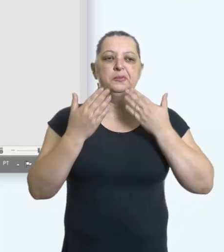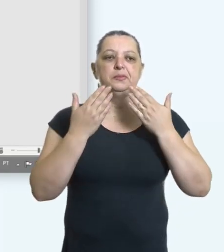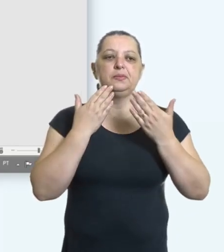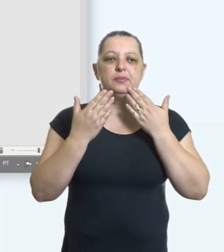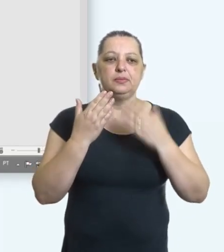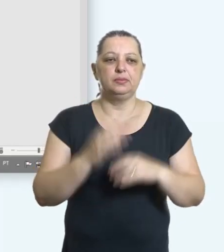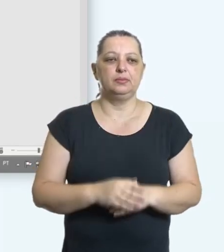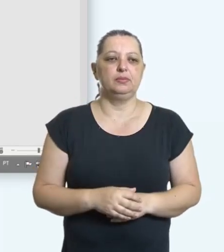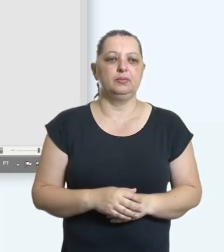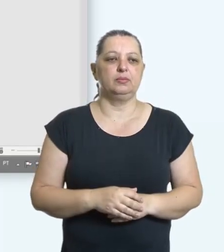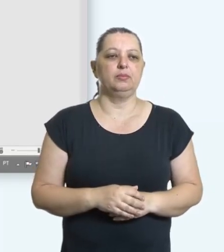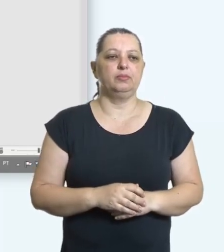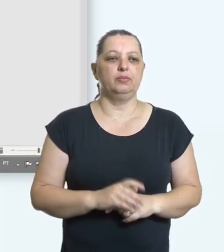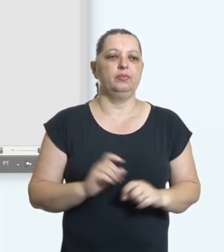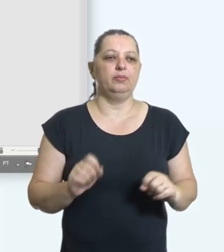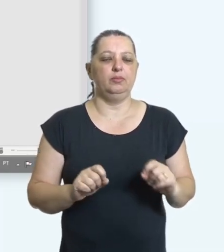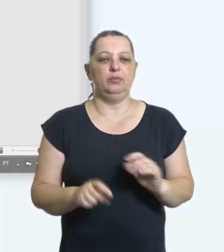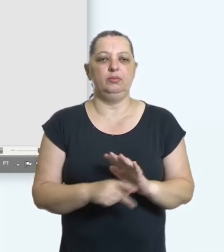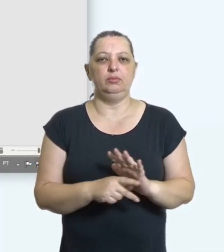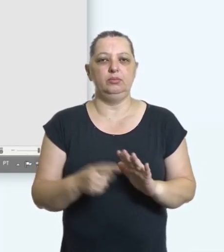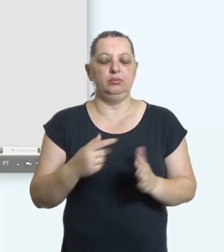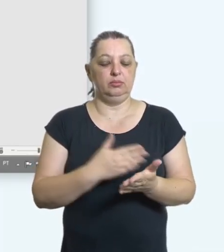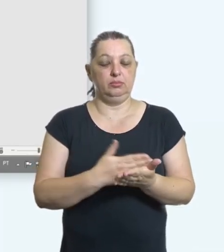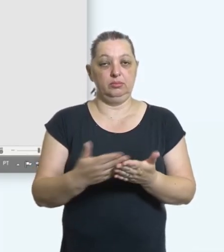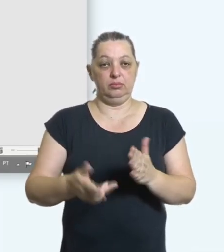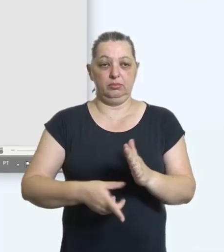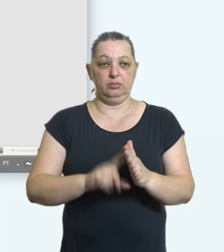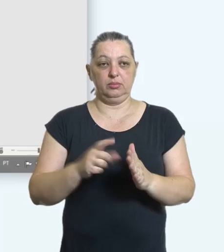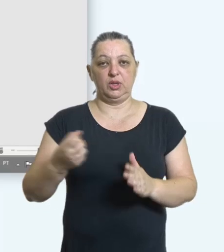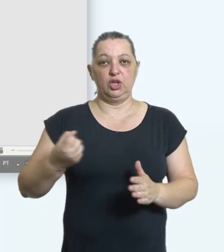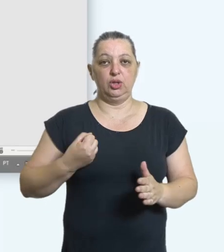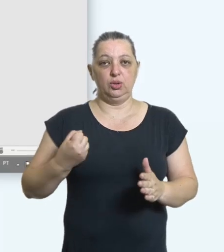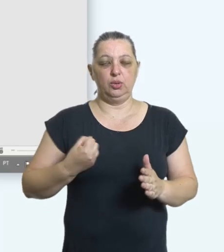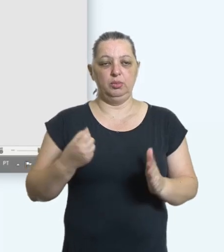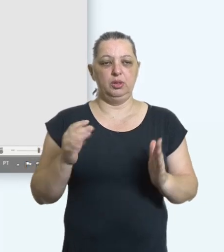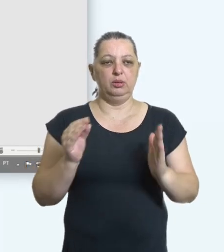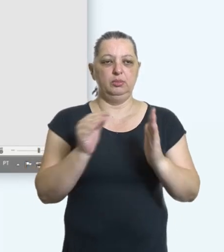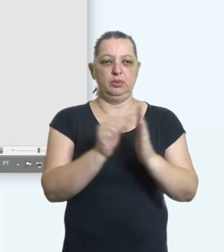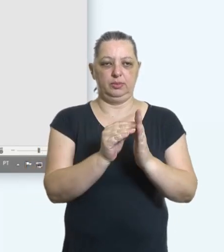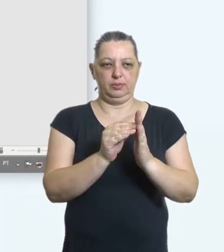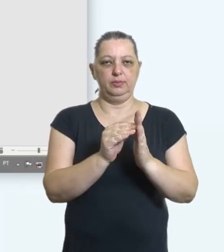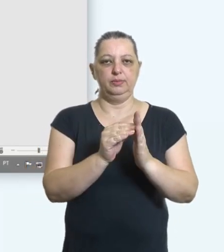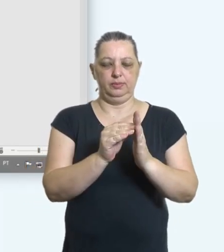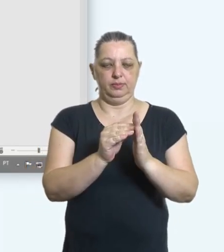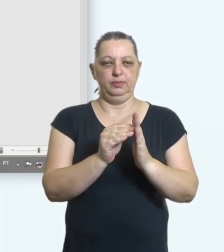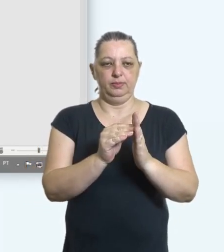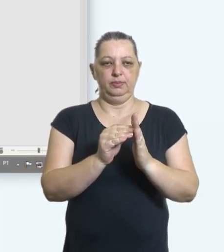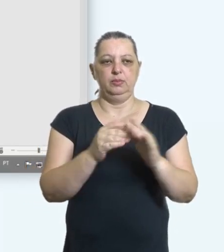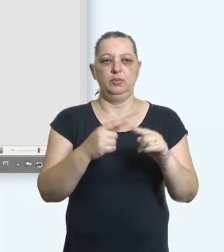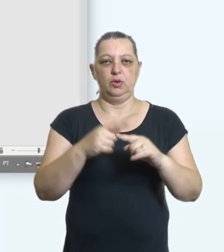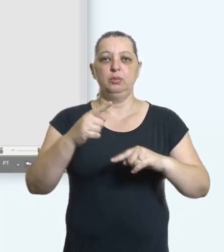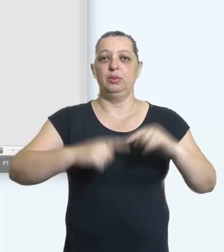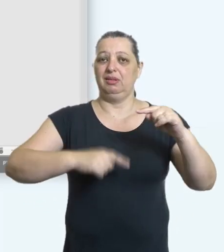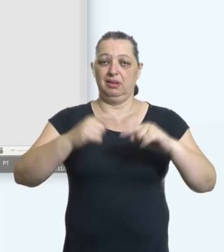língua portuguesa. Antes de começar, eu vou colocar o número da página. E você vai fazer isso no material todo. Toda vez que mudar